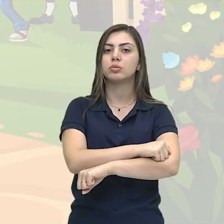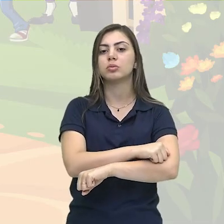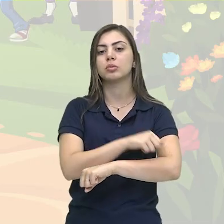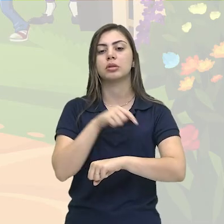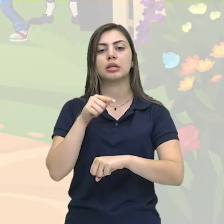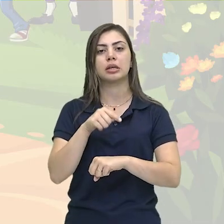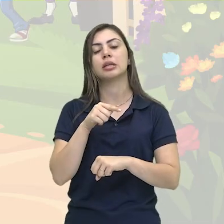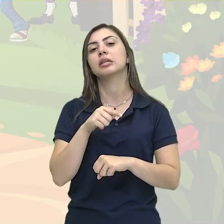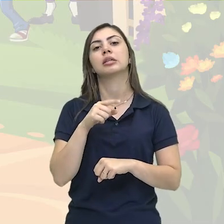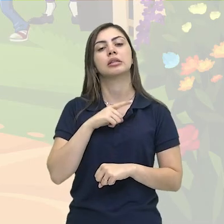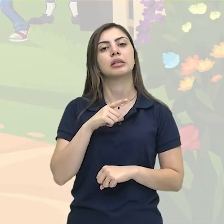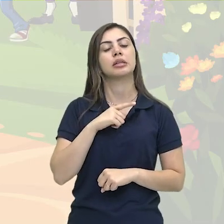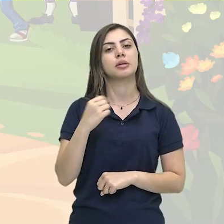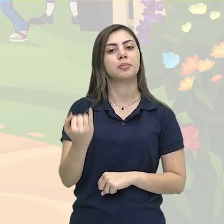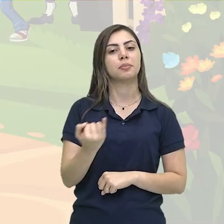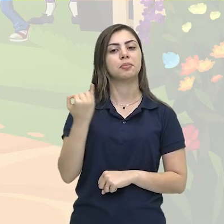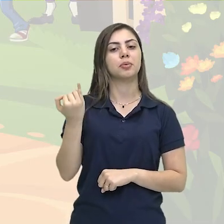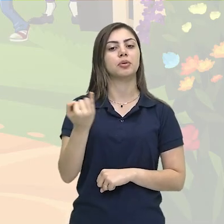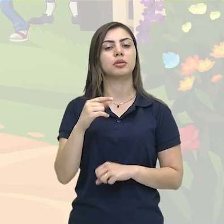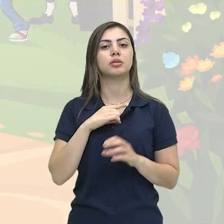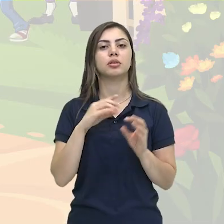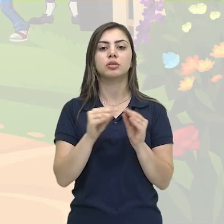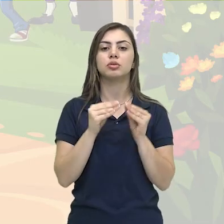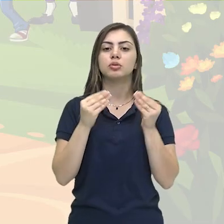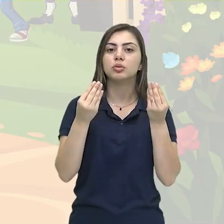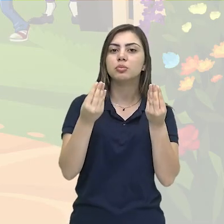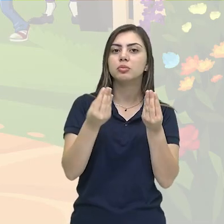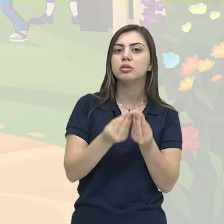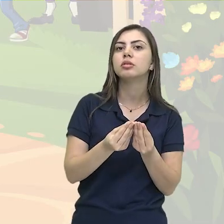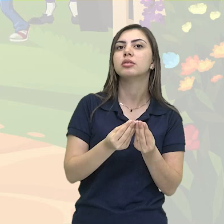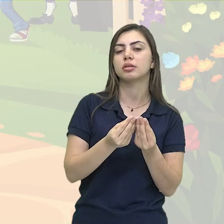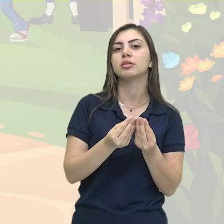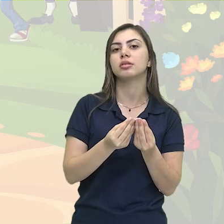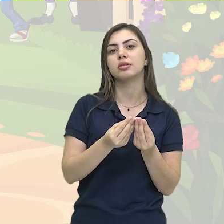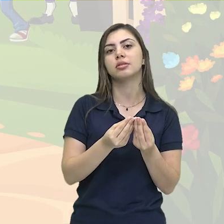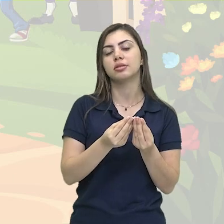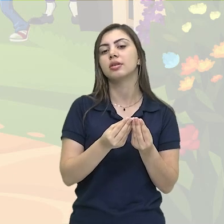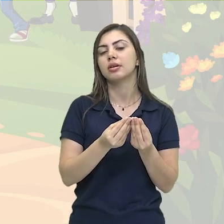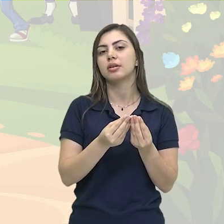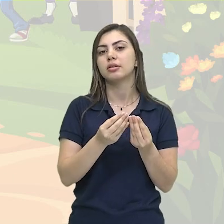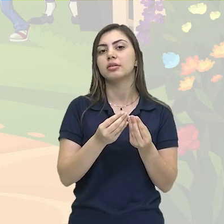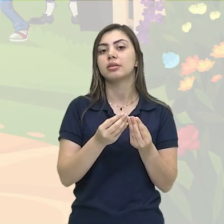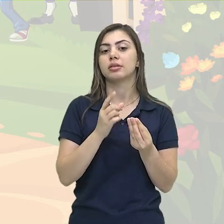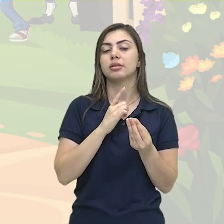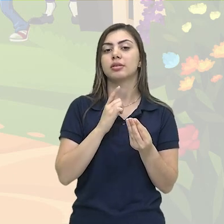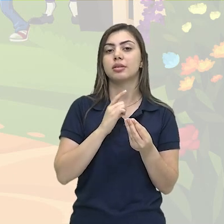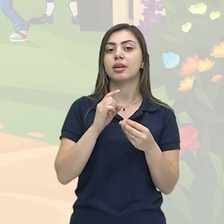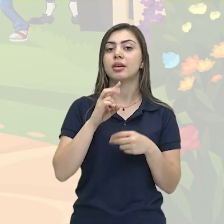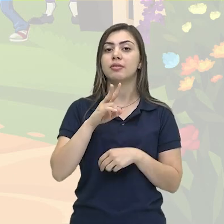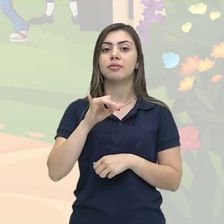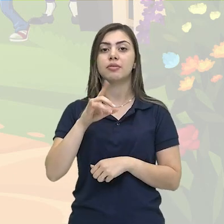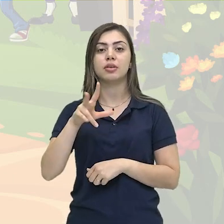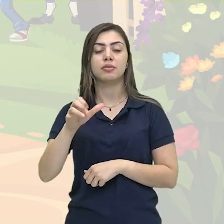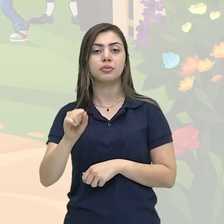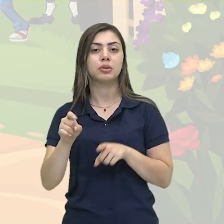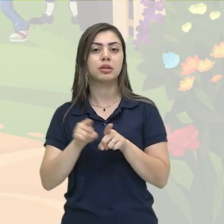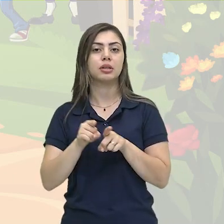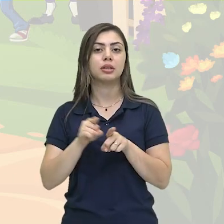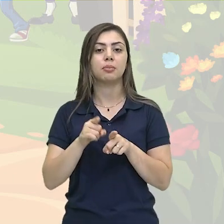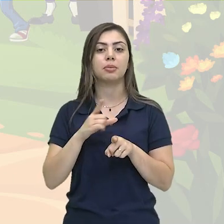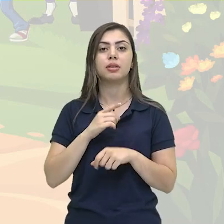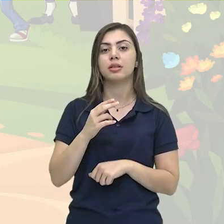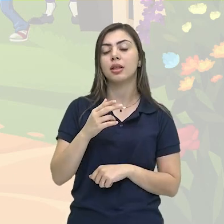altamente especializados, compostos por tecidos vivos, né? E também minerais. Sua estrutura ela